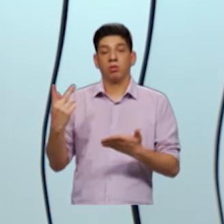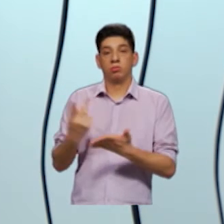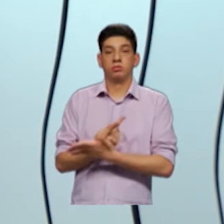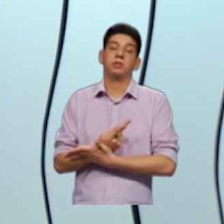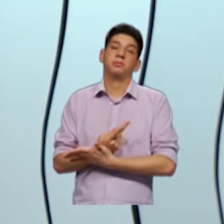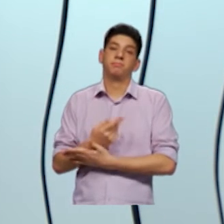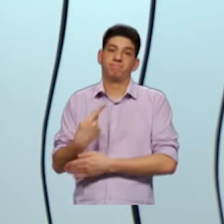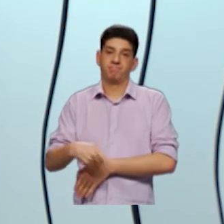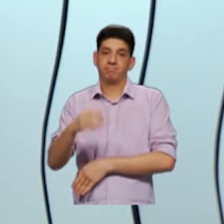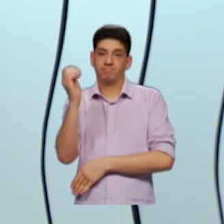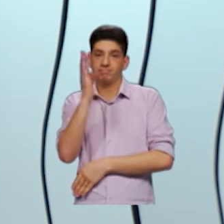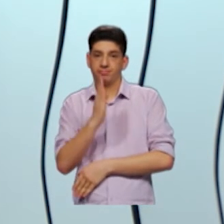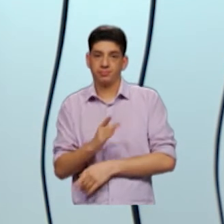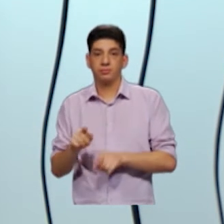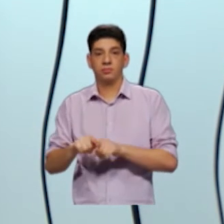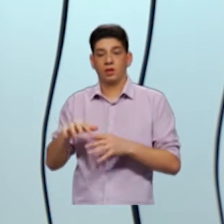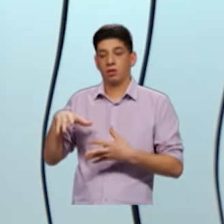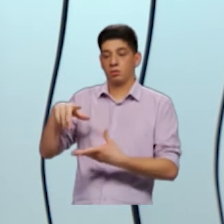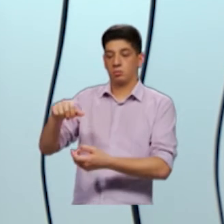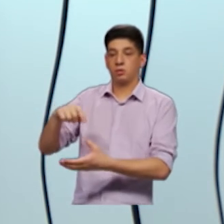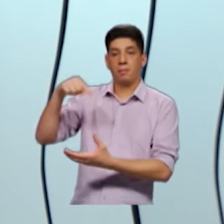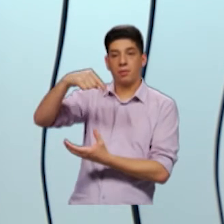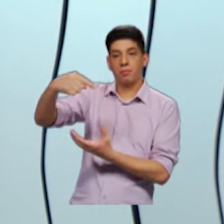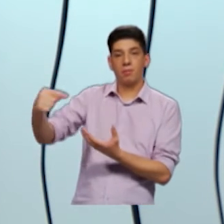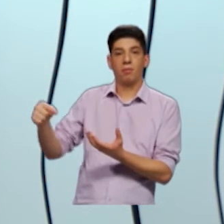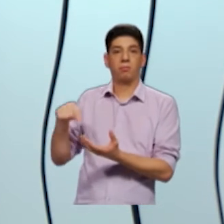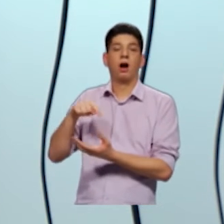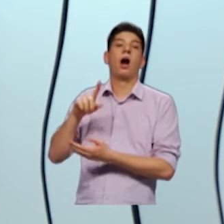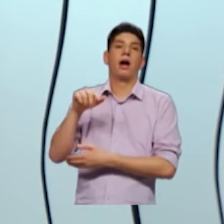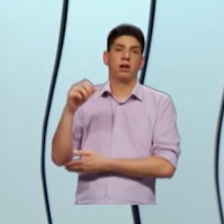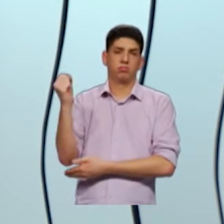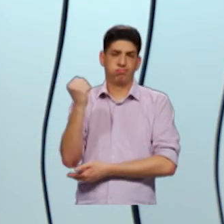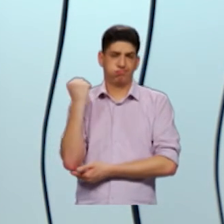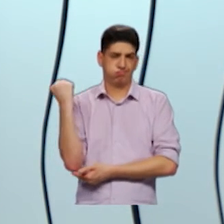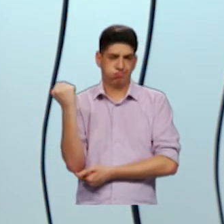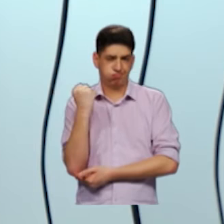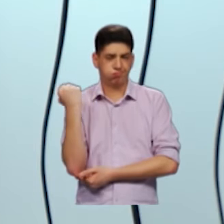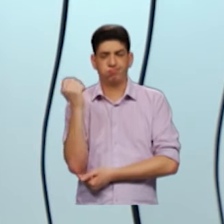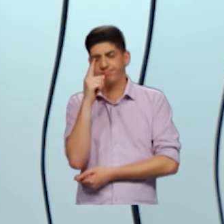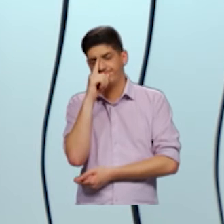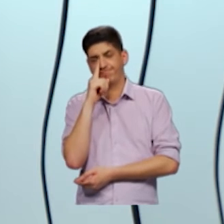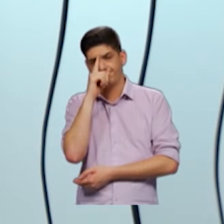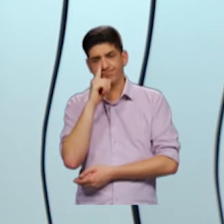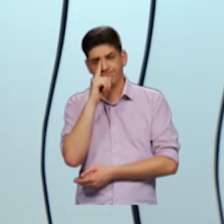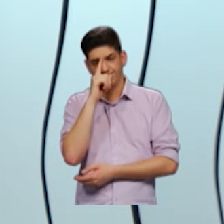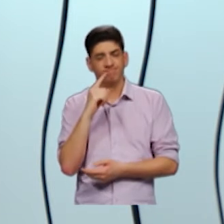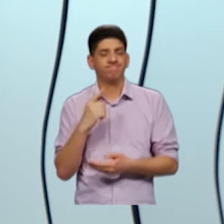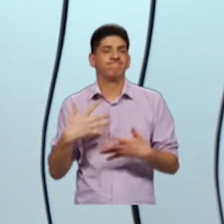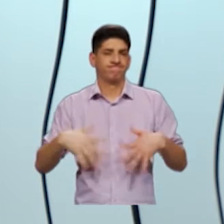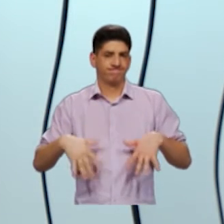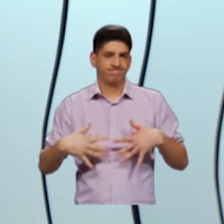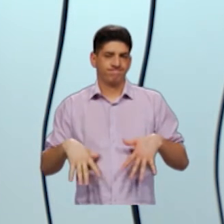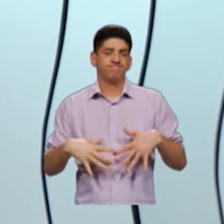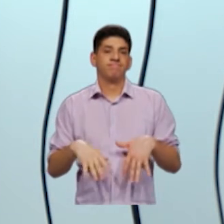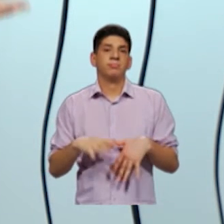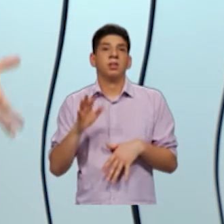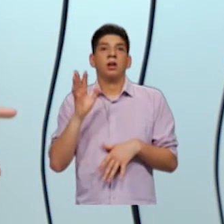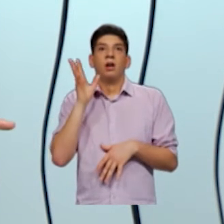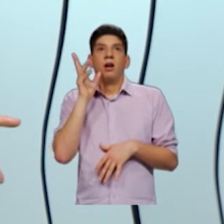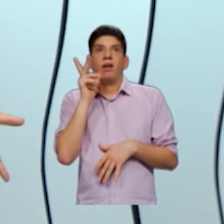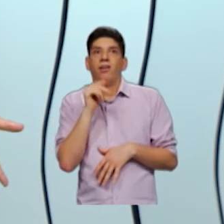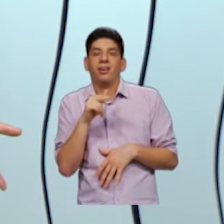no mundo, é algo grave que nós estamos vivenciando. Eu acho que ninguém conseguiu imaginar que a gente ia